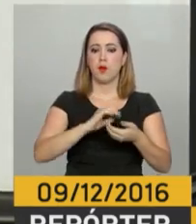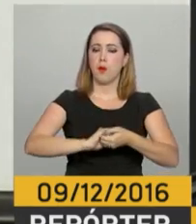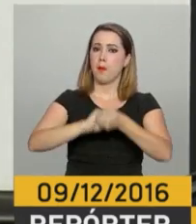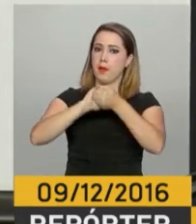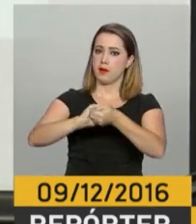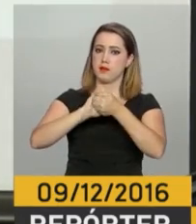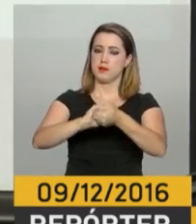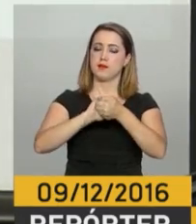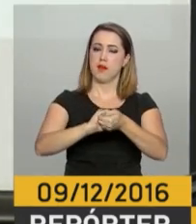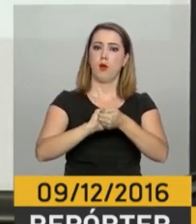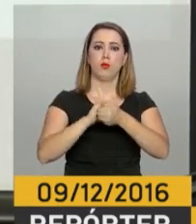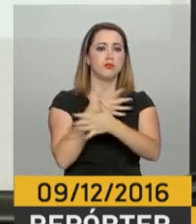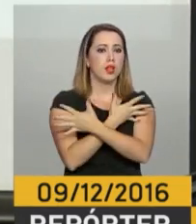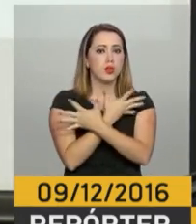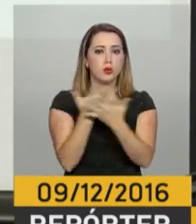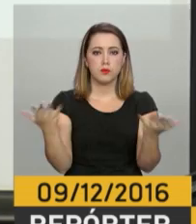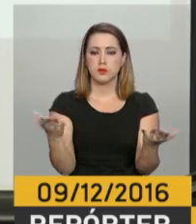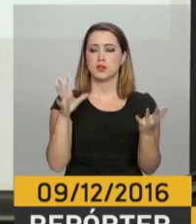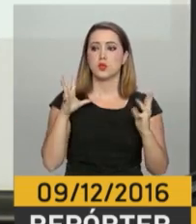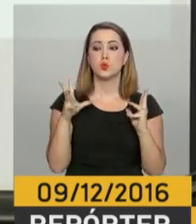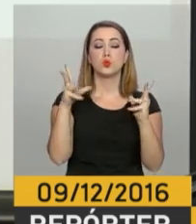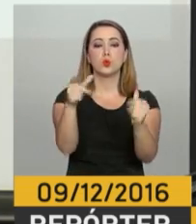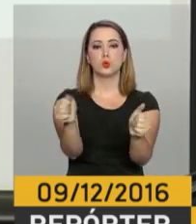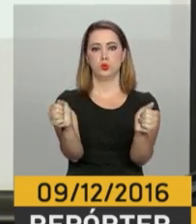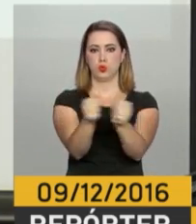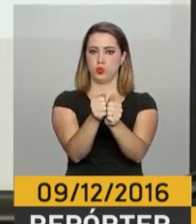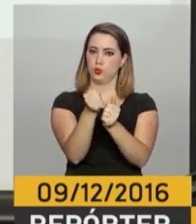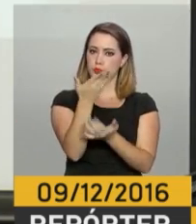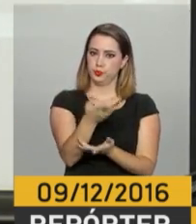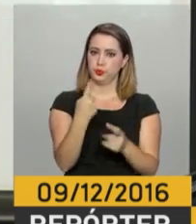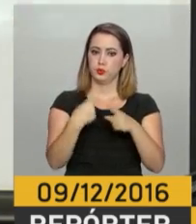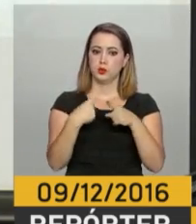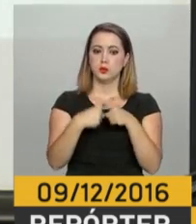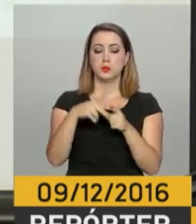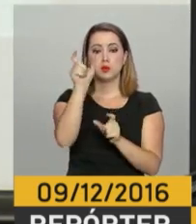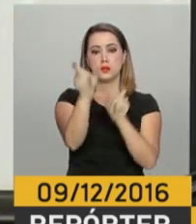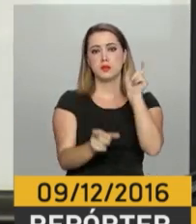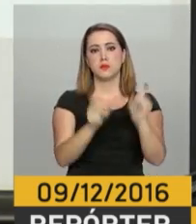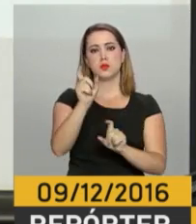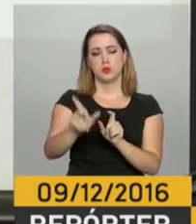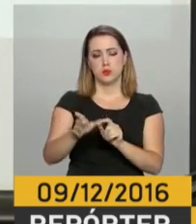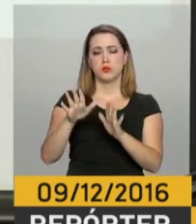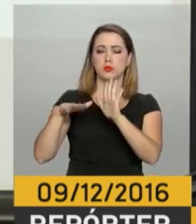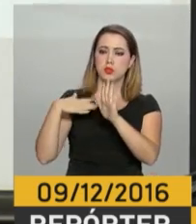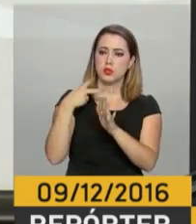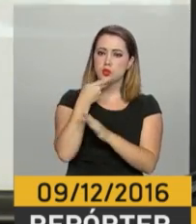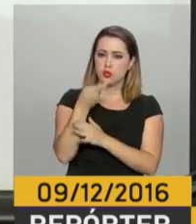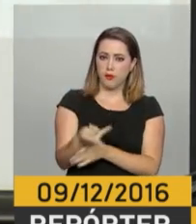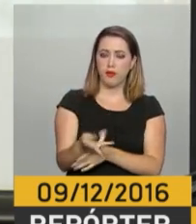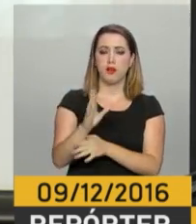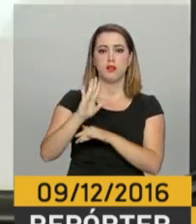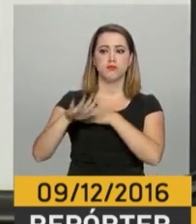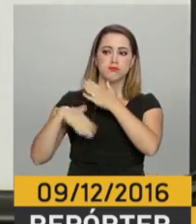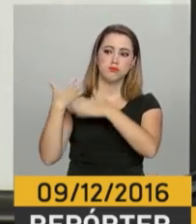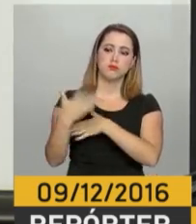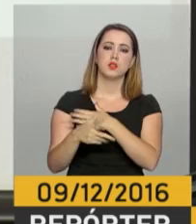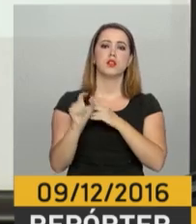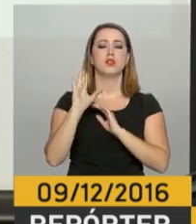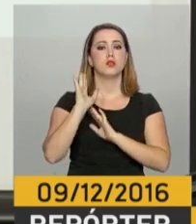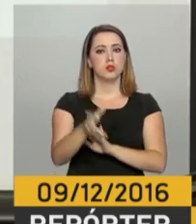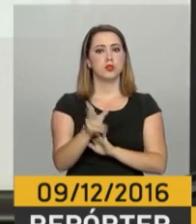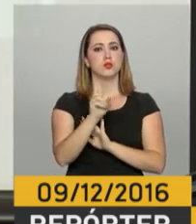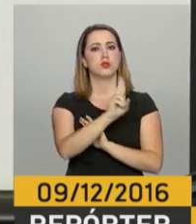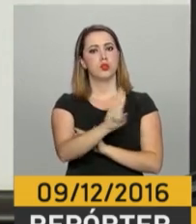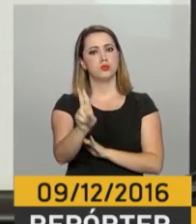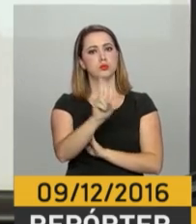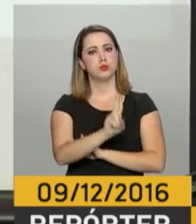saudá-los coletivamente. Afinal, os oradores que por aqui passaram já mencionaram